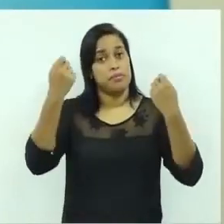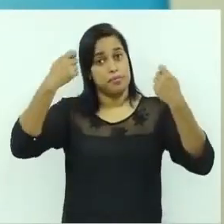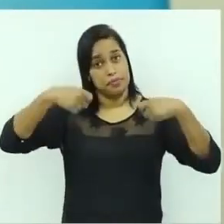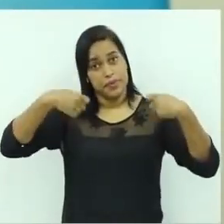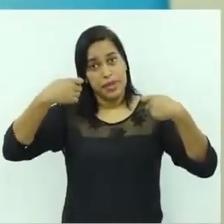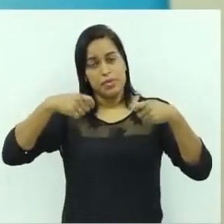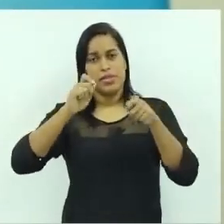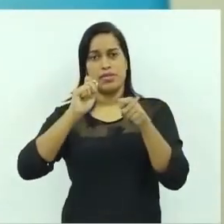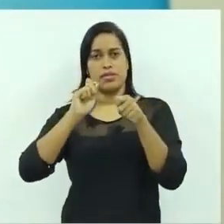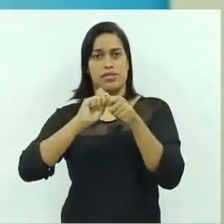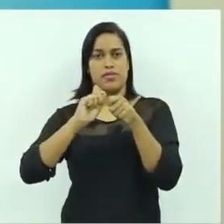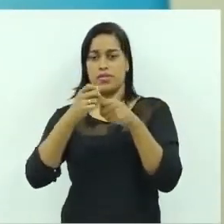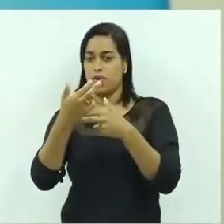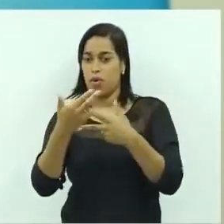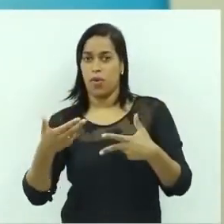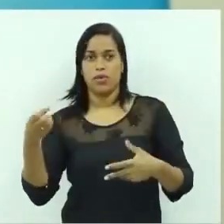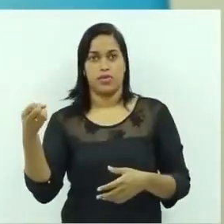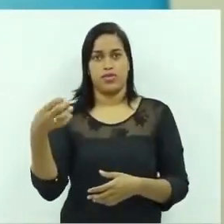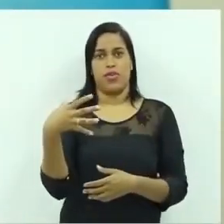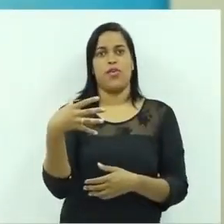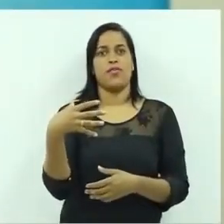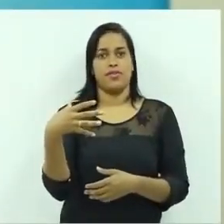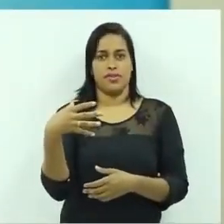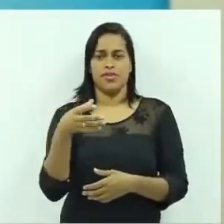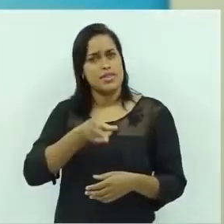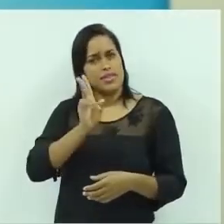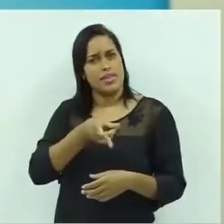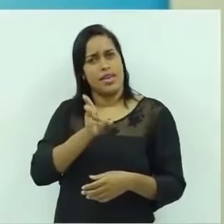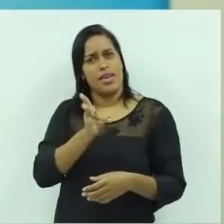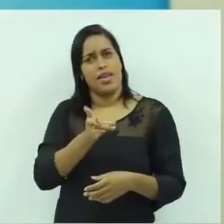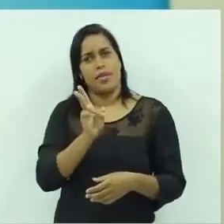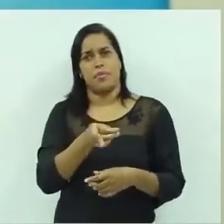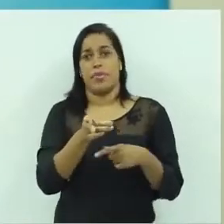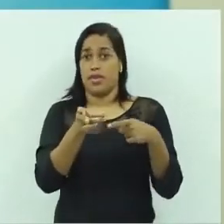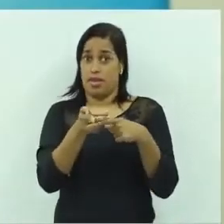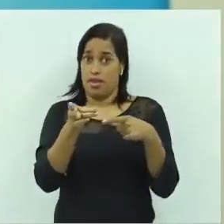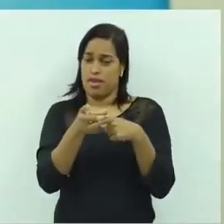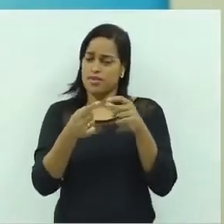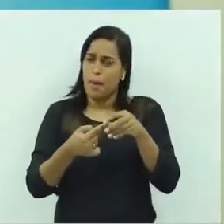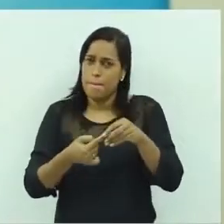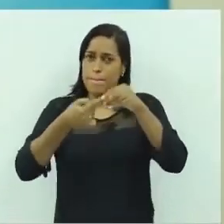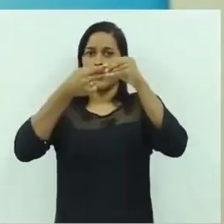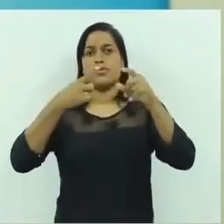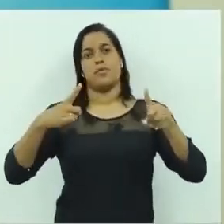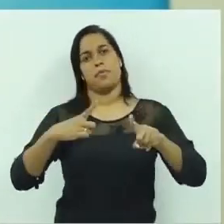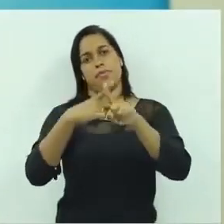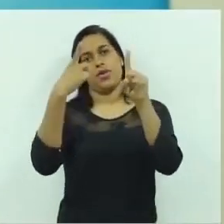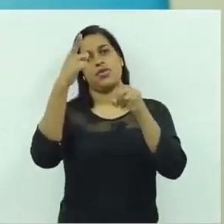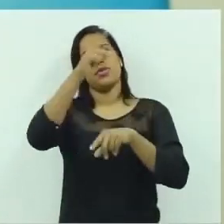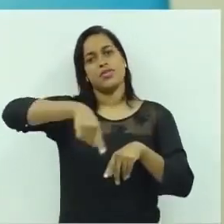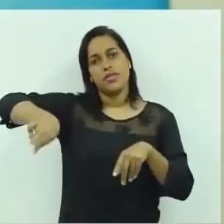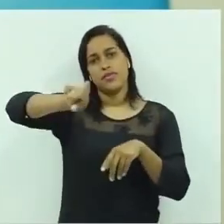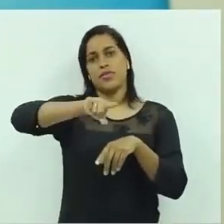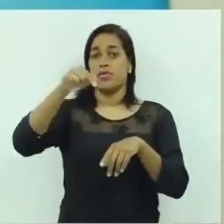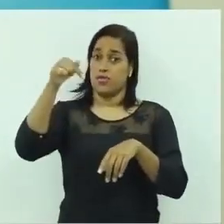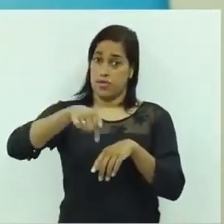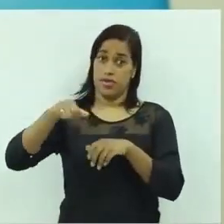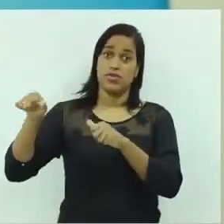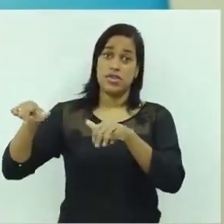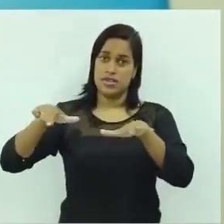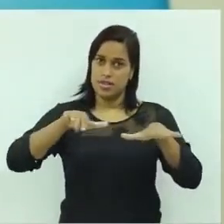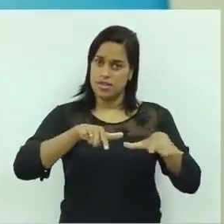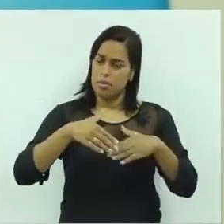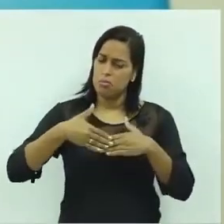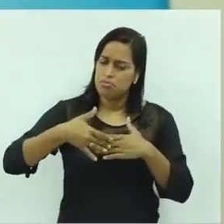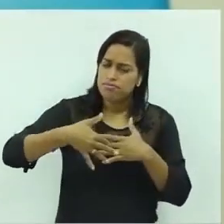precisa fazer coisas novas sempre. Esse é o principal desafio de vocês nessa semana